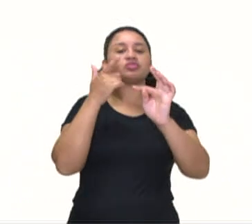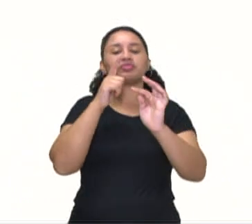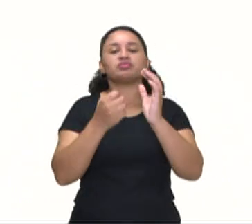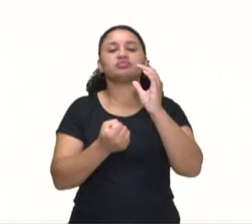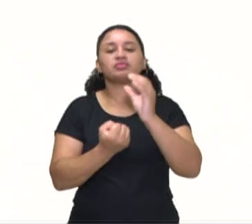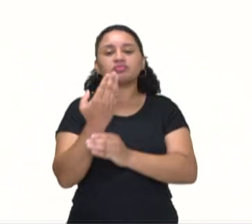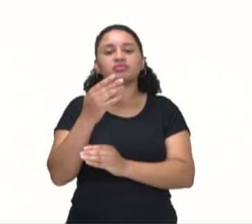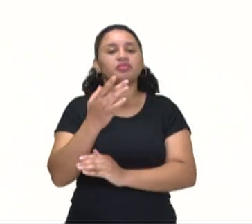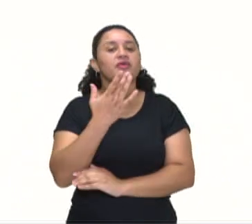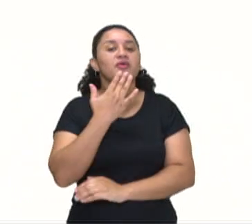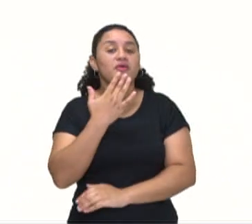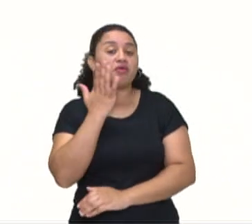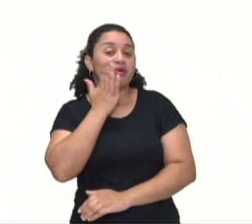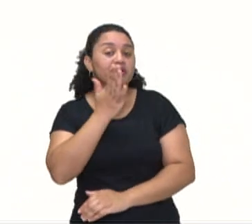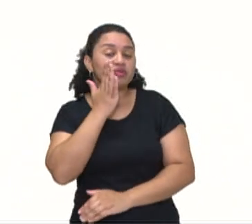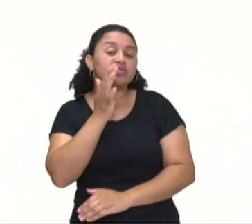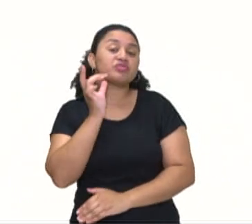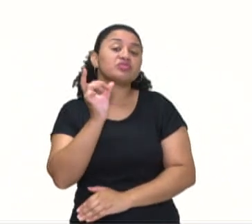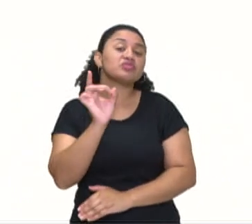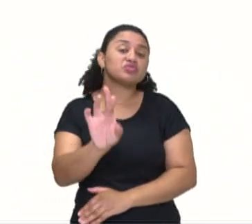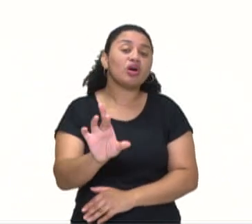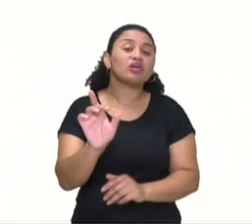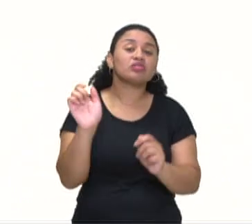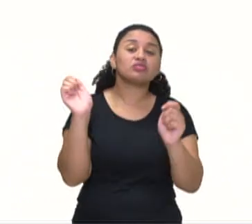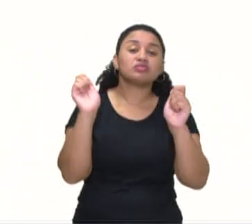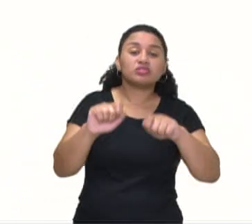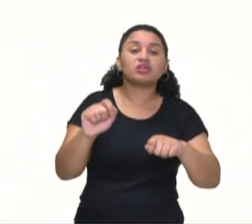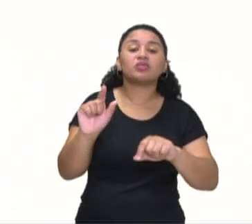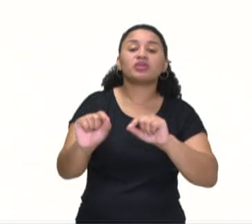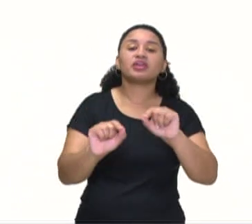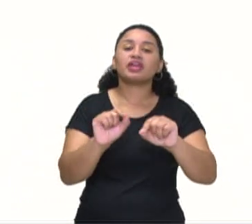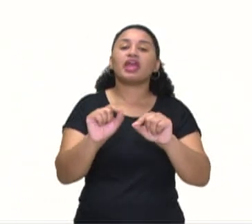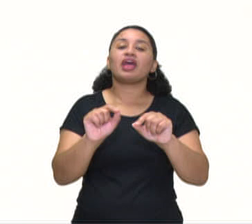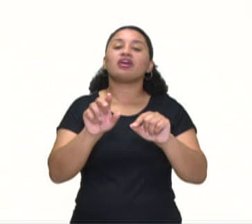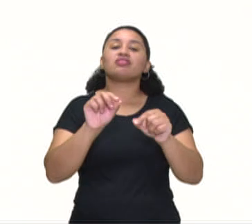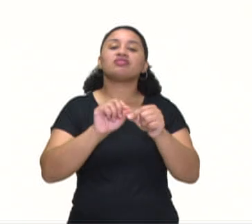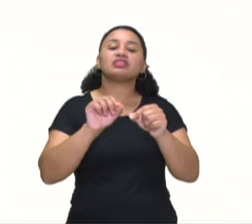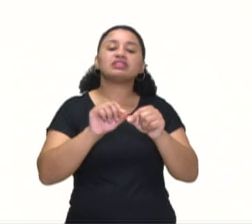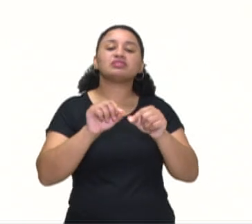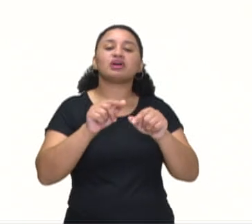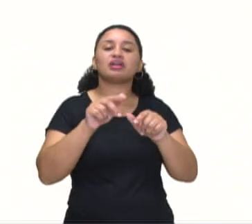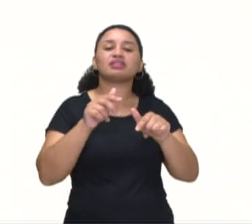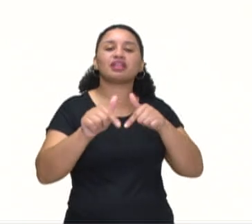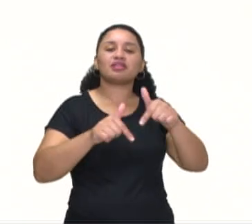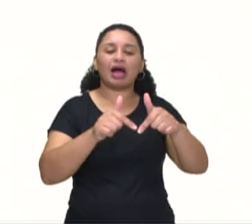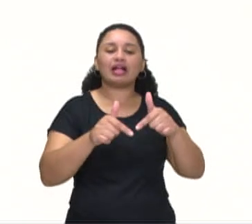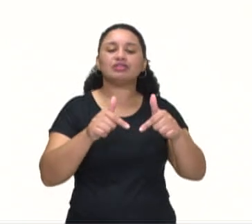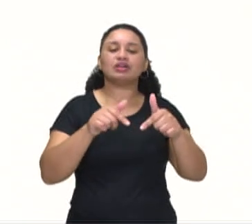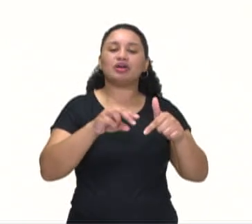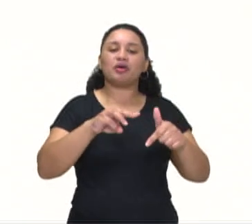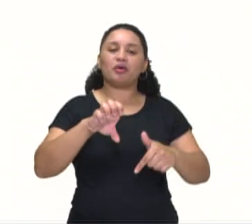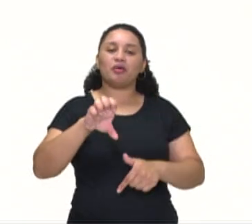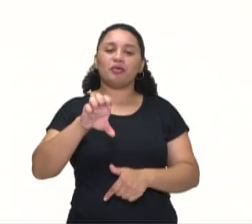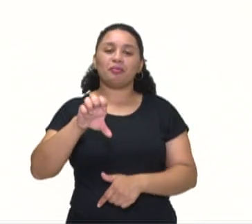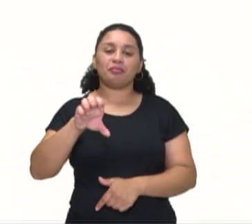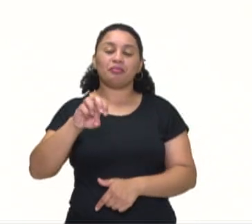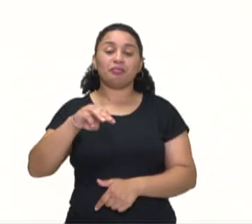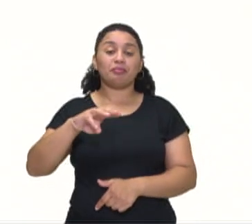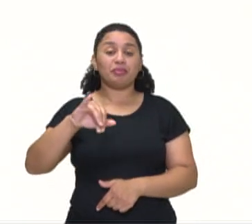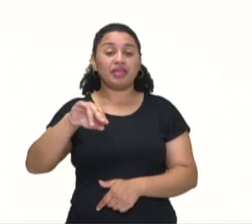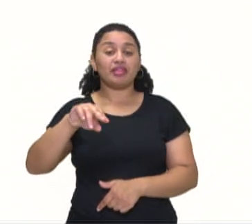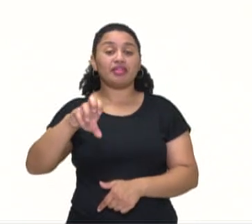produzir o pigmento azul só foi possível com a mineração a partir dos egípcios. O